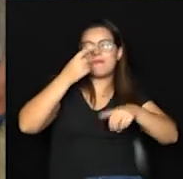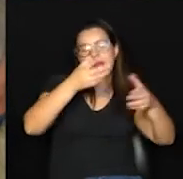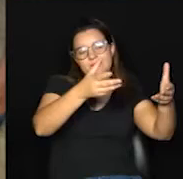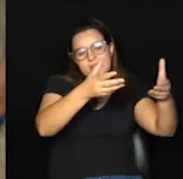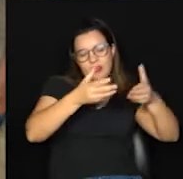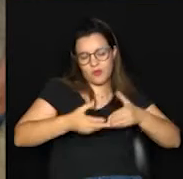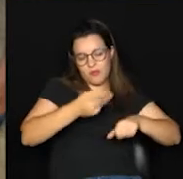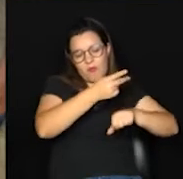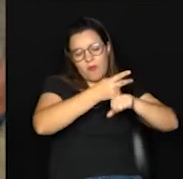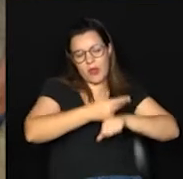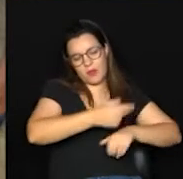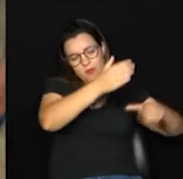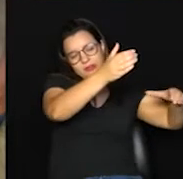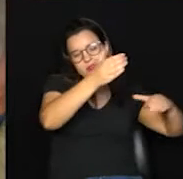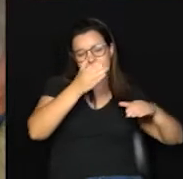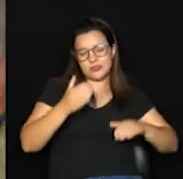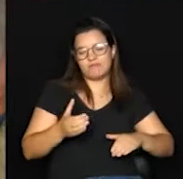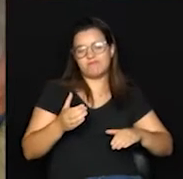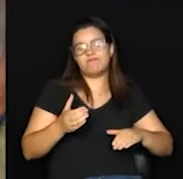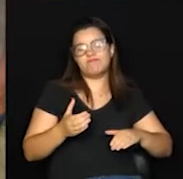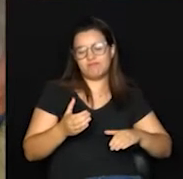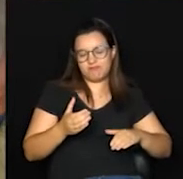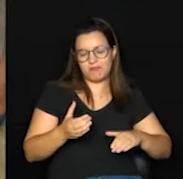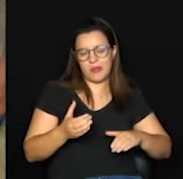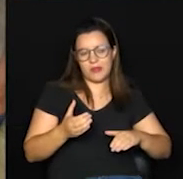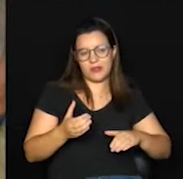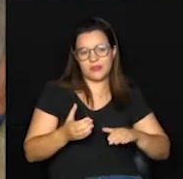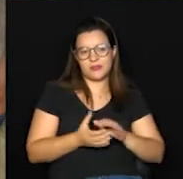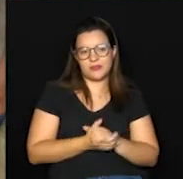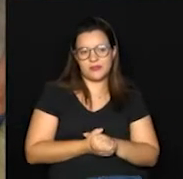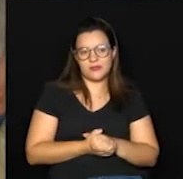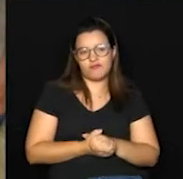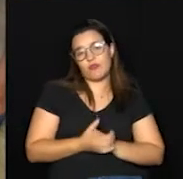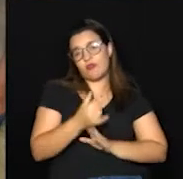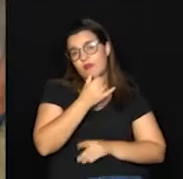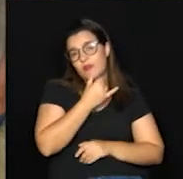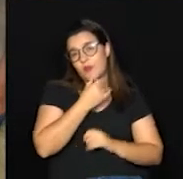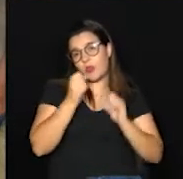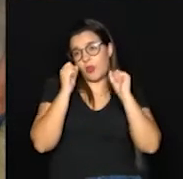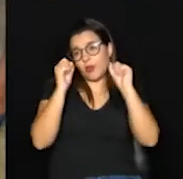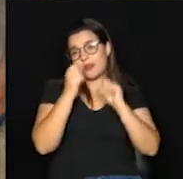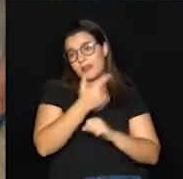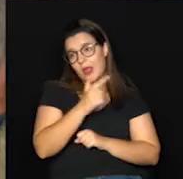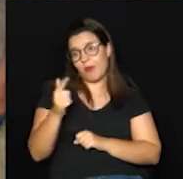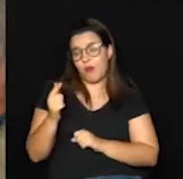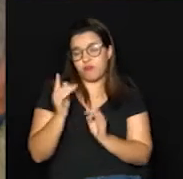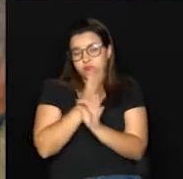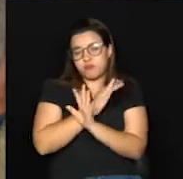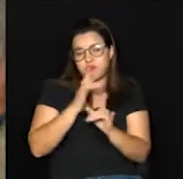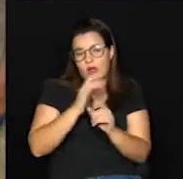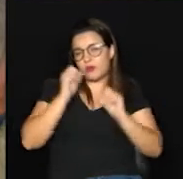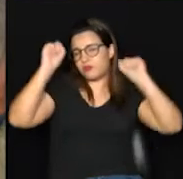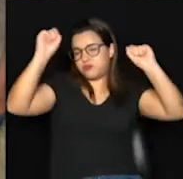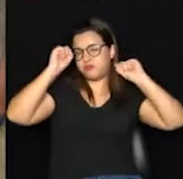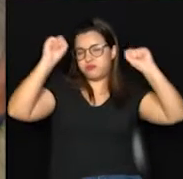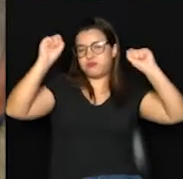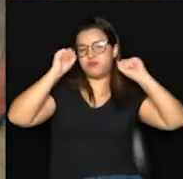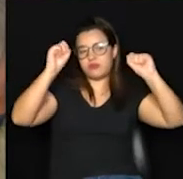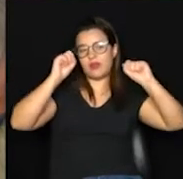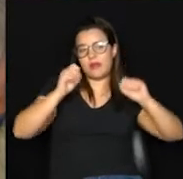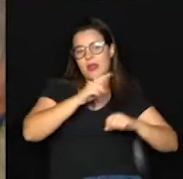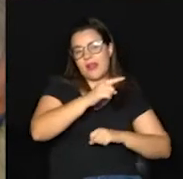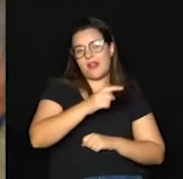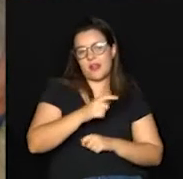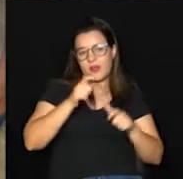de expressão na cidade de Taubaté, infelizmente sem público, então não pode ter aquela aglomeração, a gente não pode ir no ginásio do